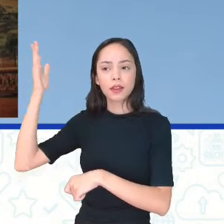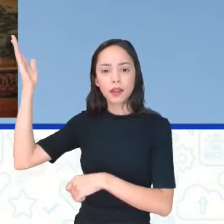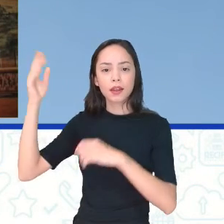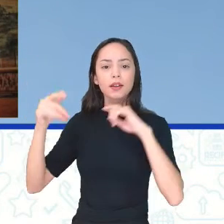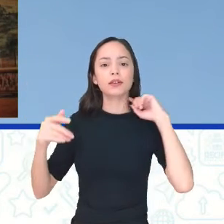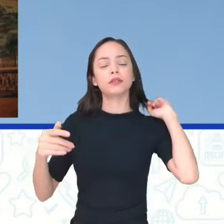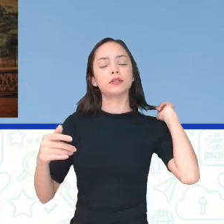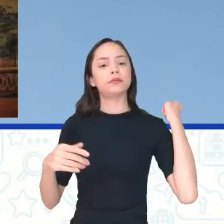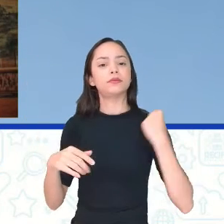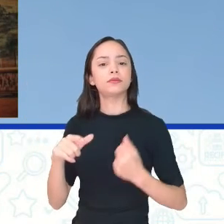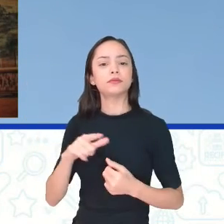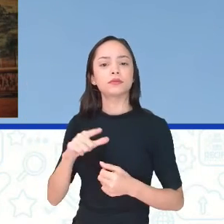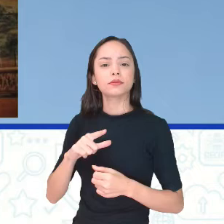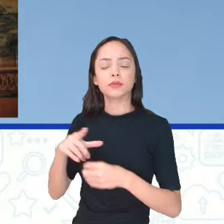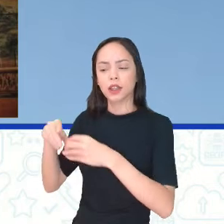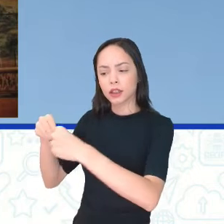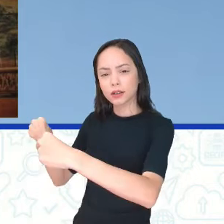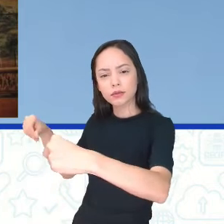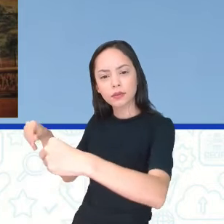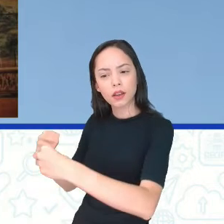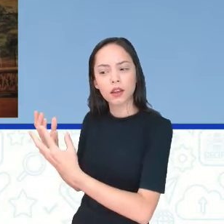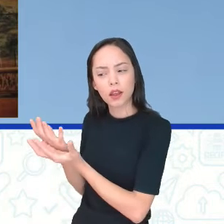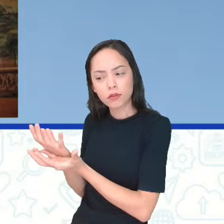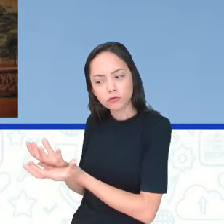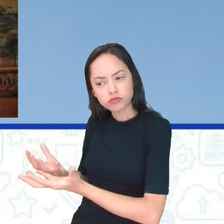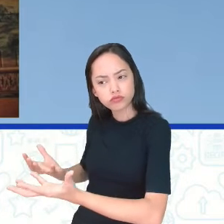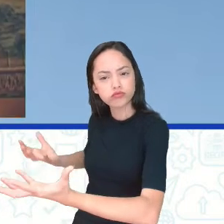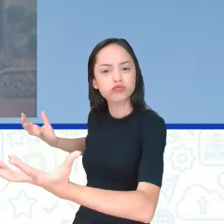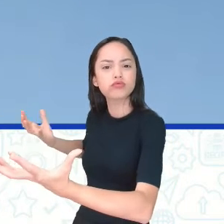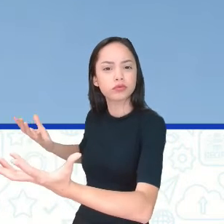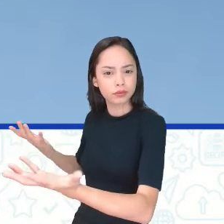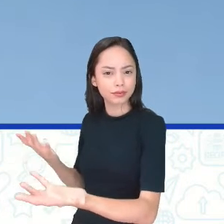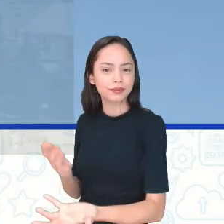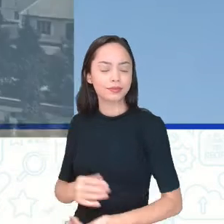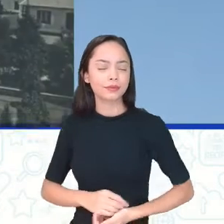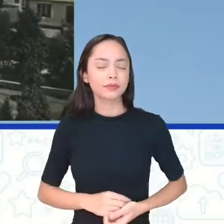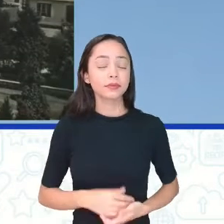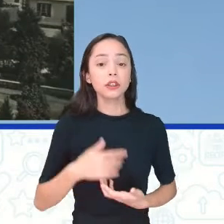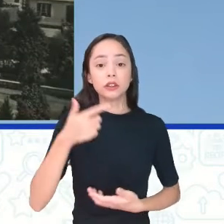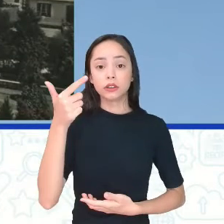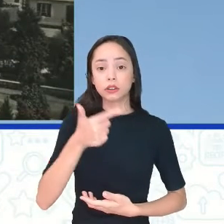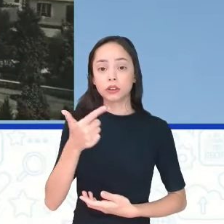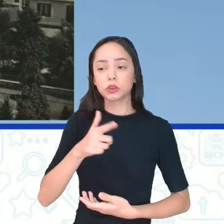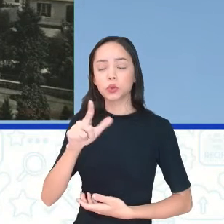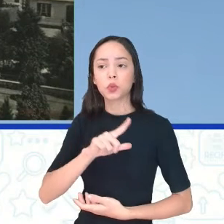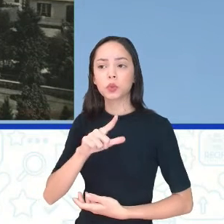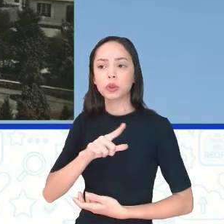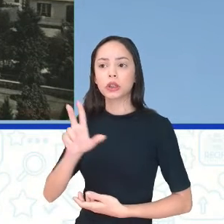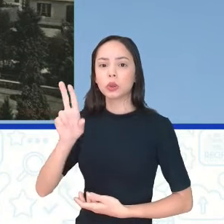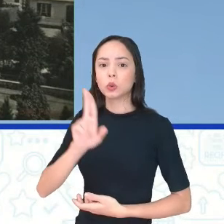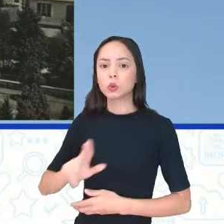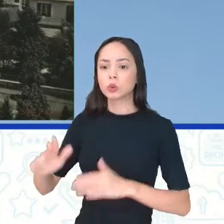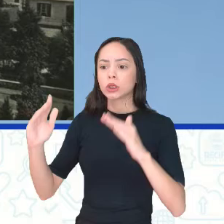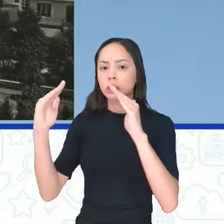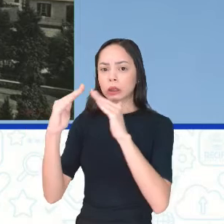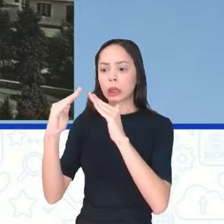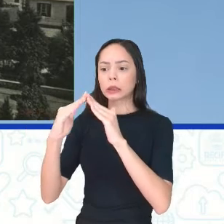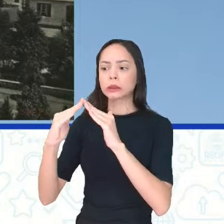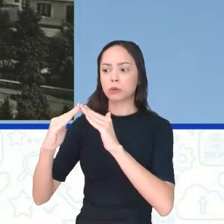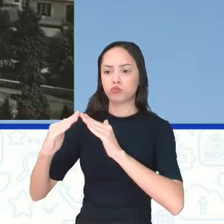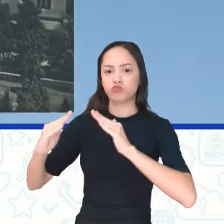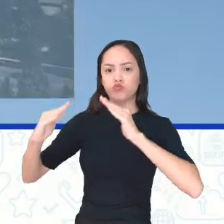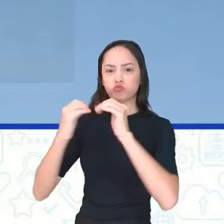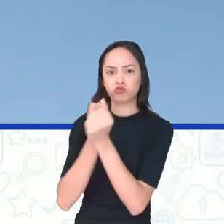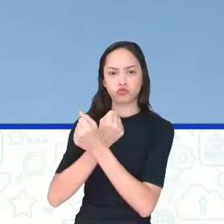um campo, tinha cerca e tal. Então, tinha um uso. No segundo momento, a gente já tem um uso aí de moradia de alto